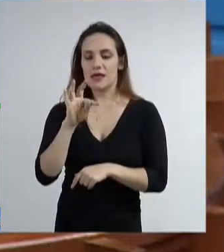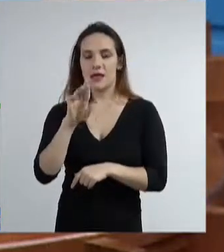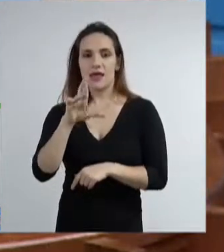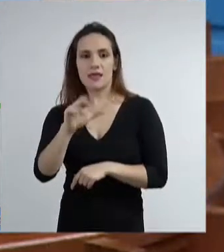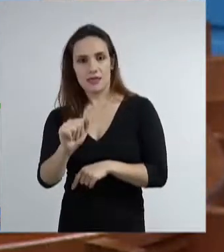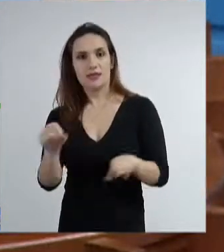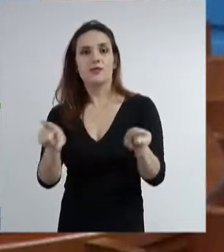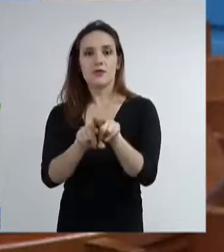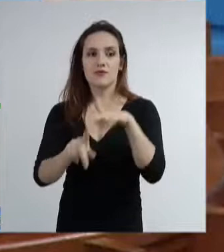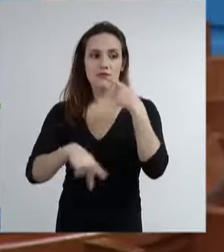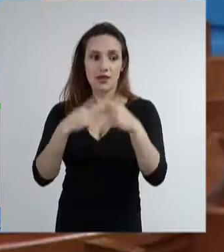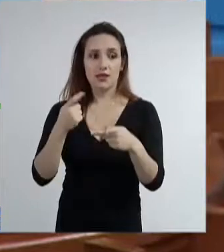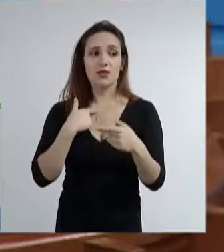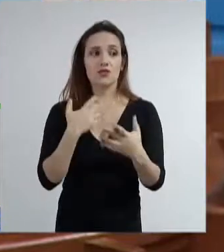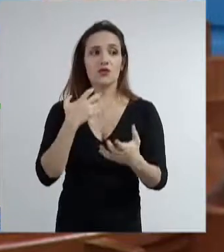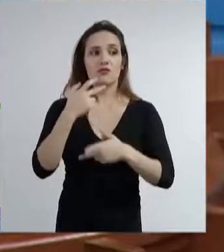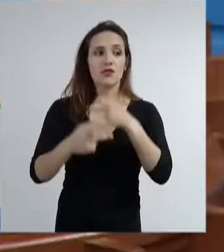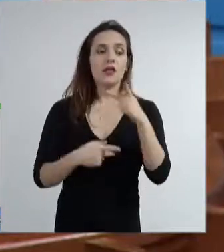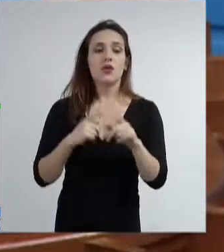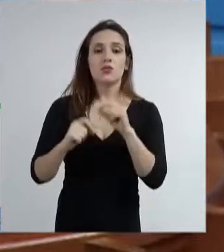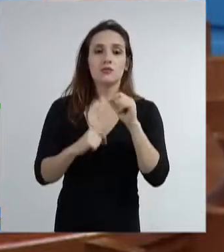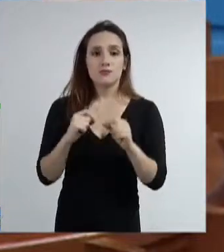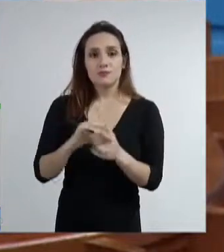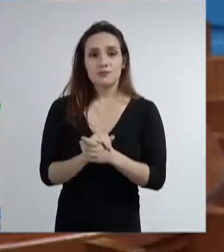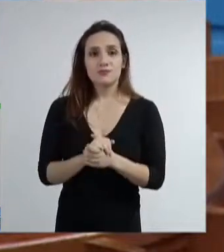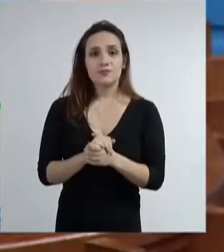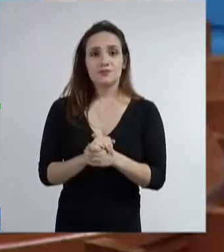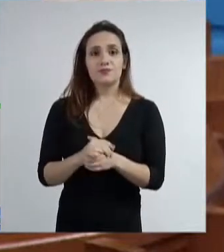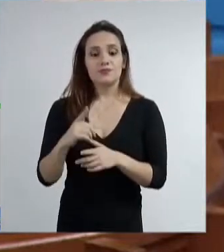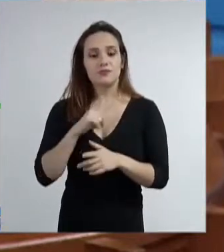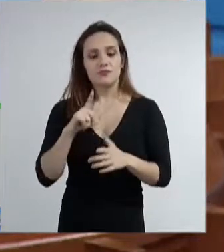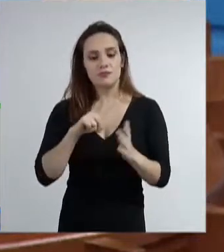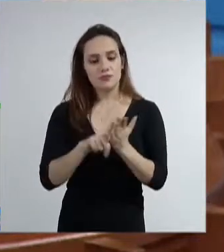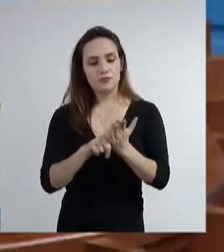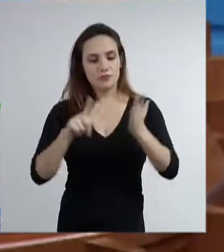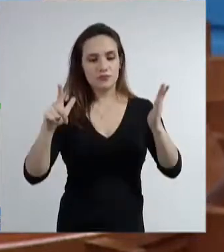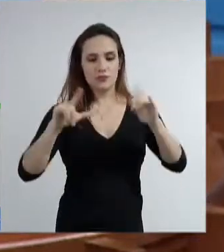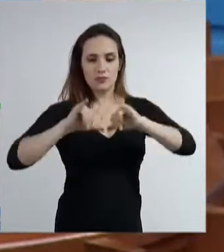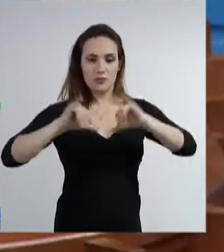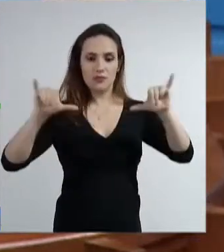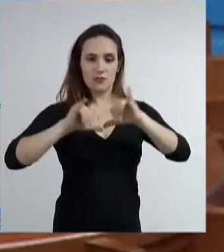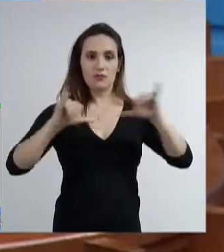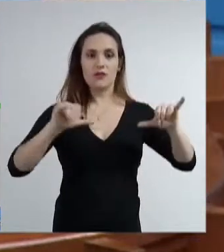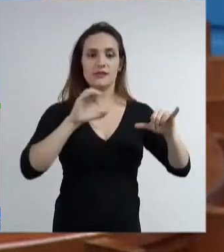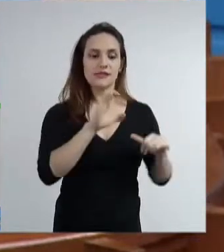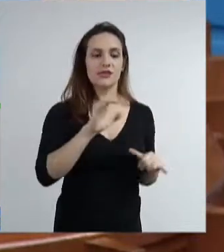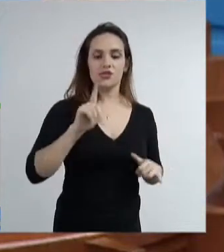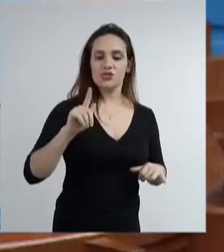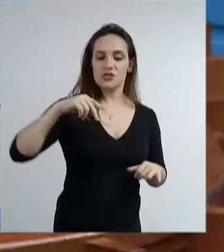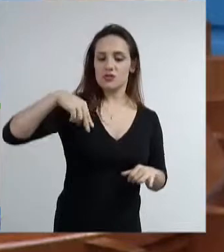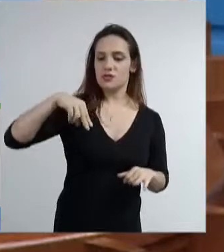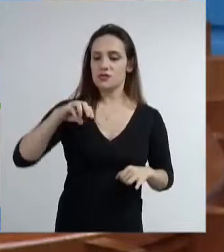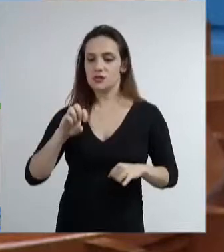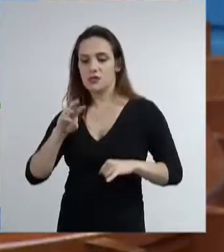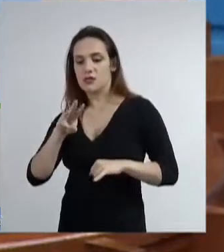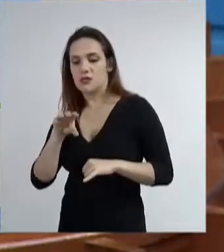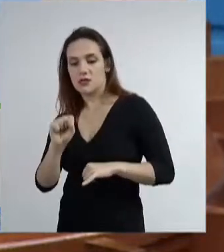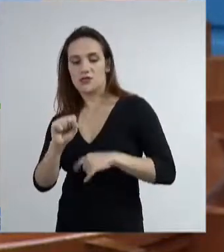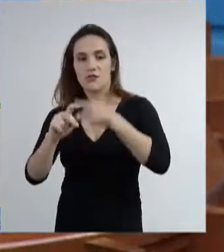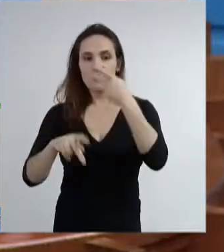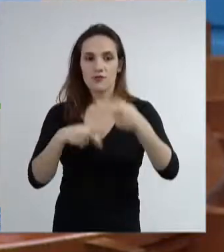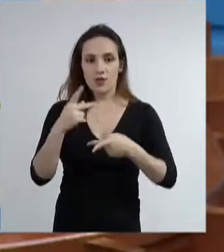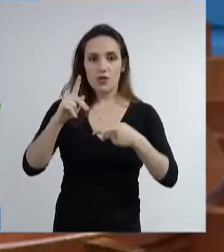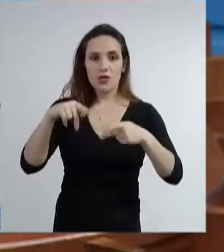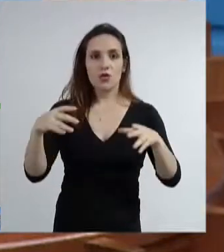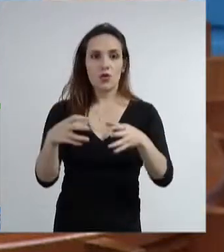de mencionar essa matéria que está no Campo Grande News, falando a respeito dessa coordenadoria